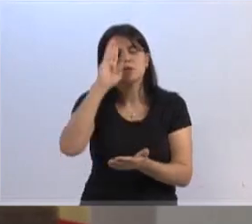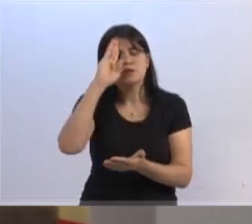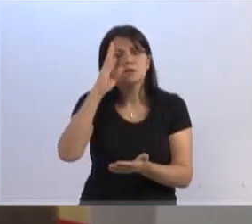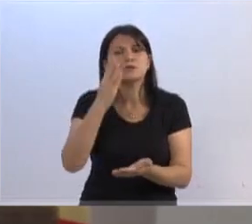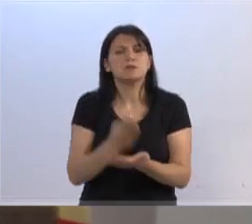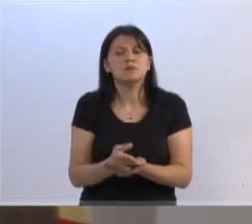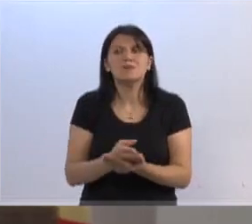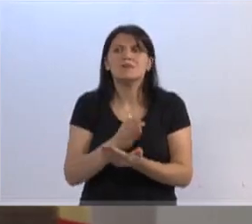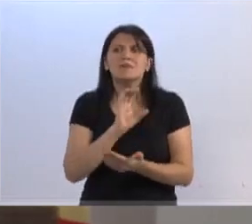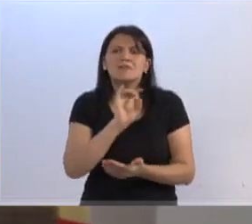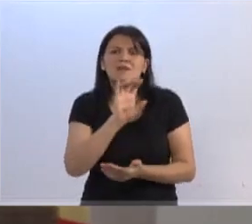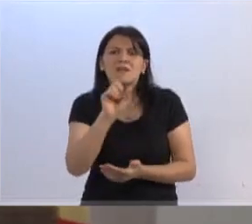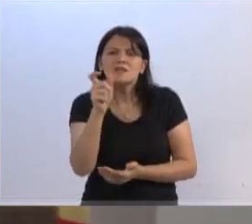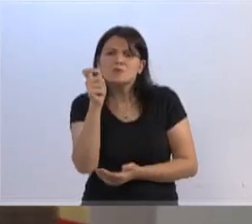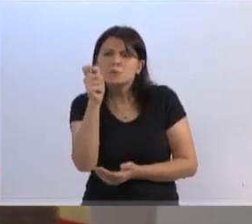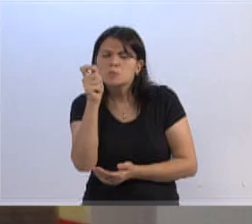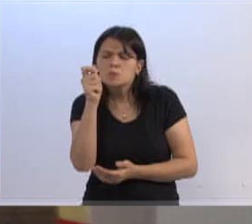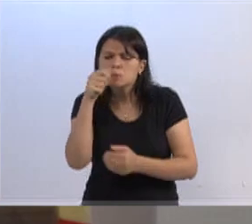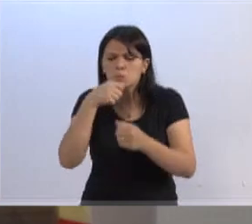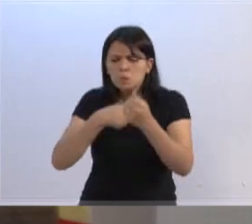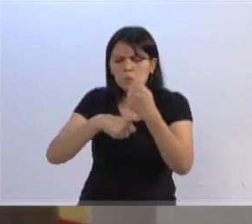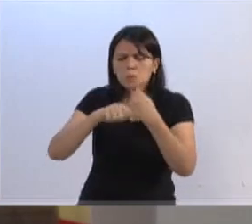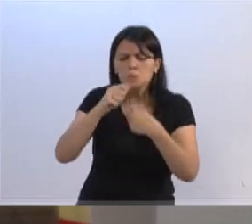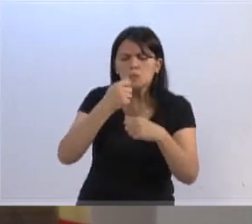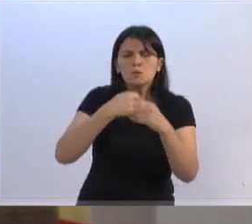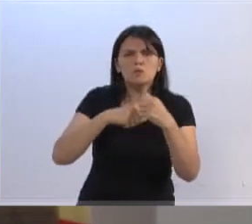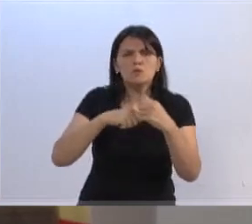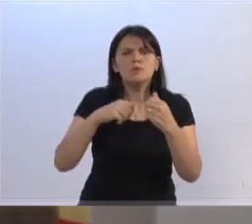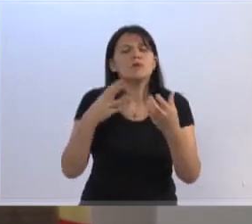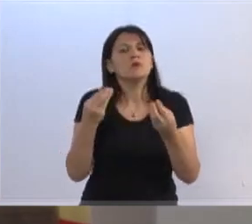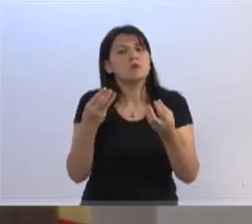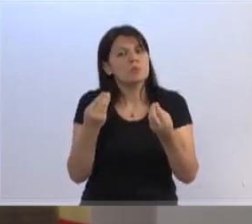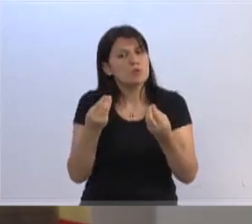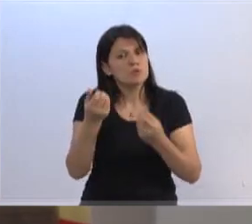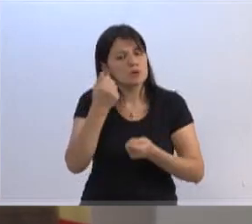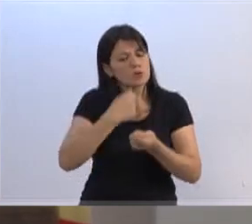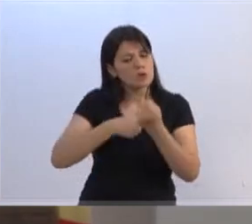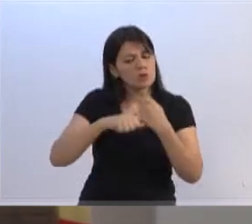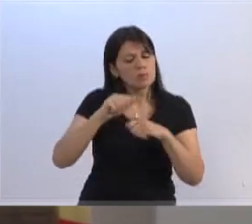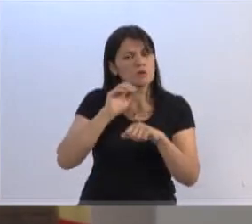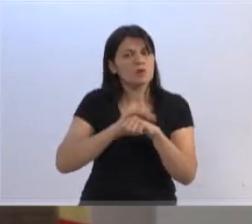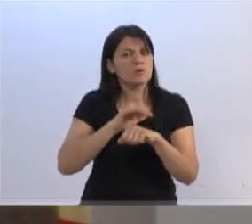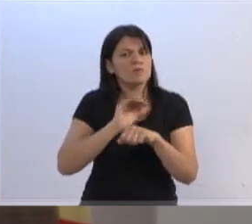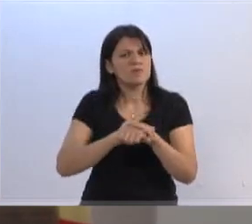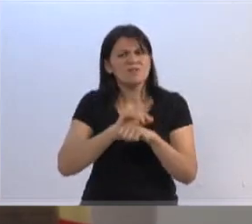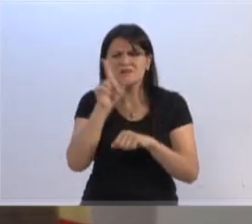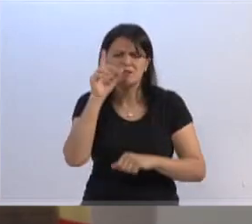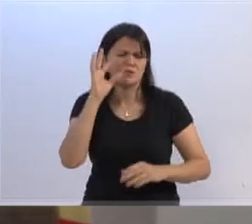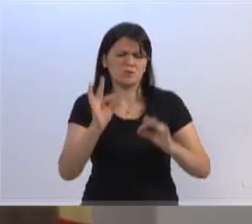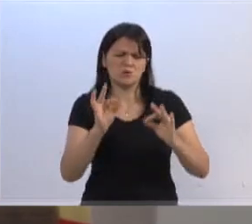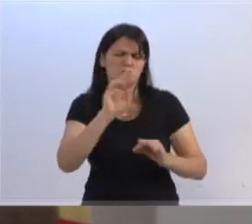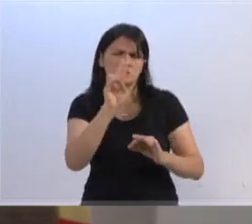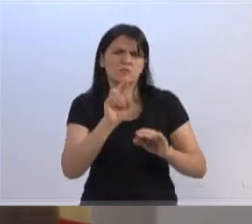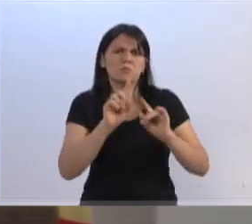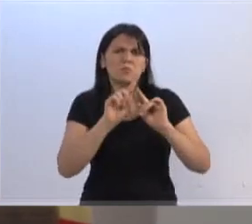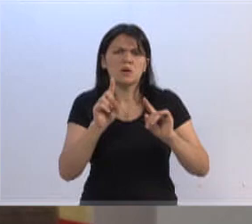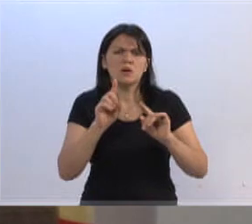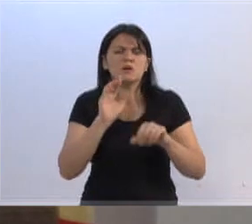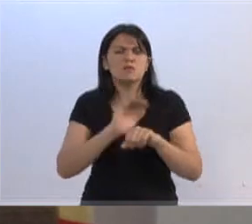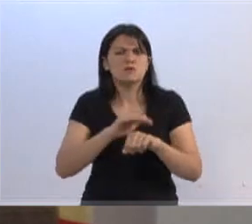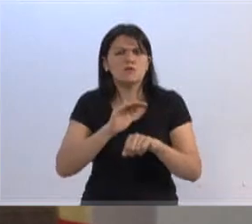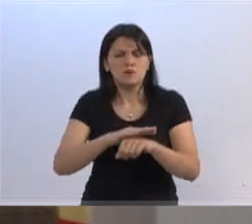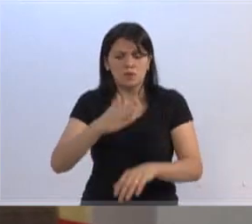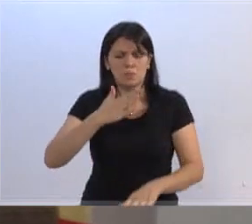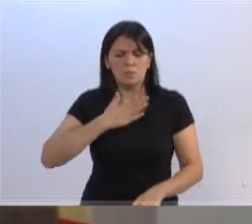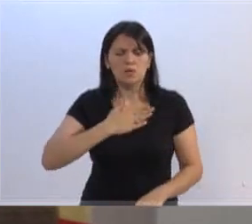cada centavo que a gente economiza, e dizer mais, que muitas dessas economias que faço, e não julgando quem utiliza, mas fiz por uma questão